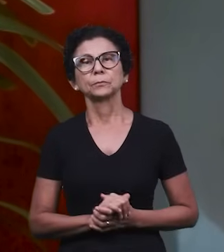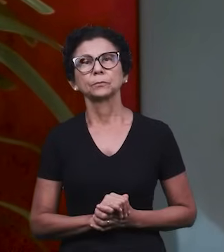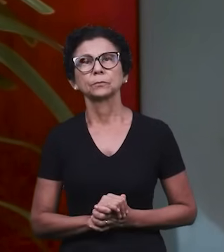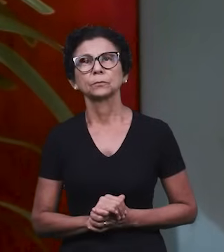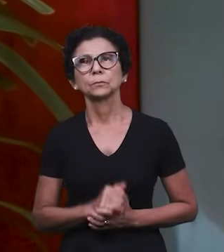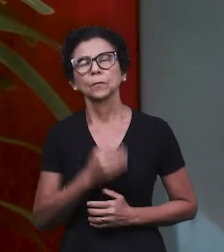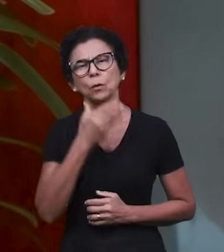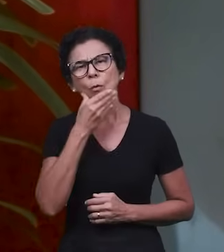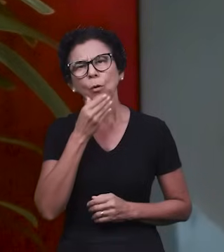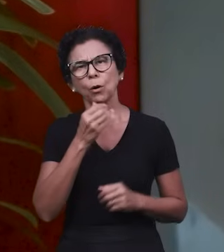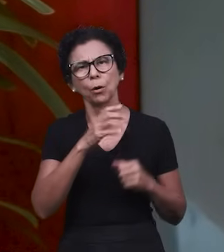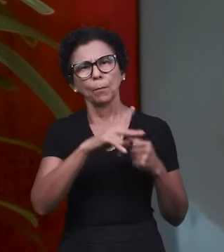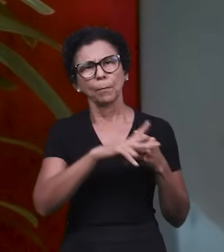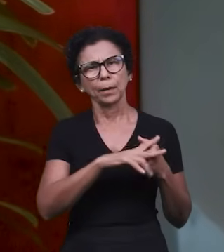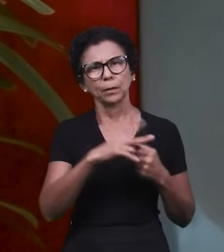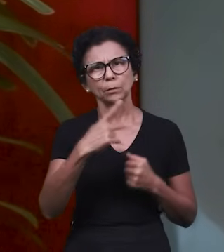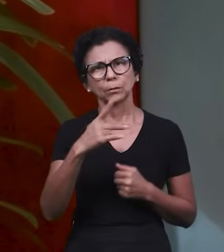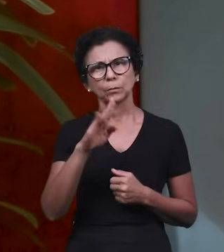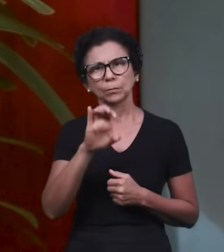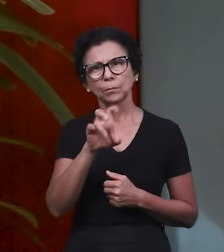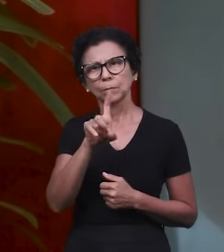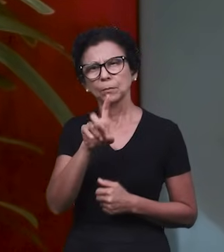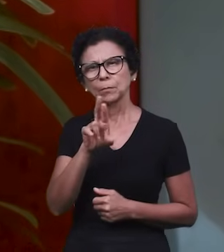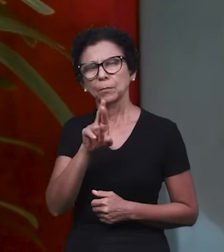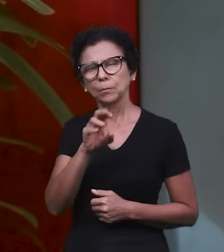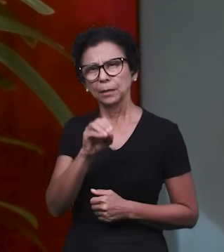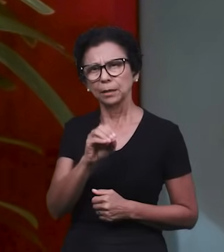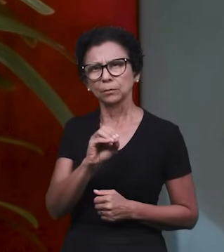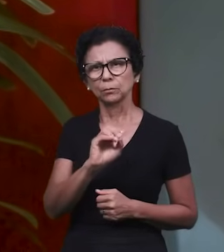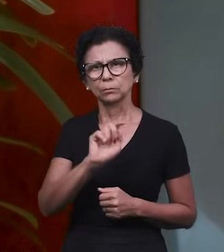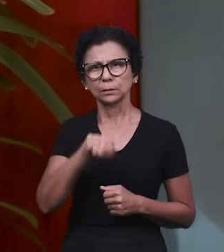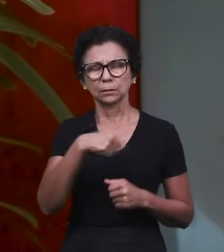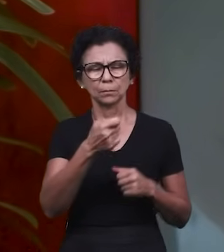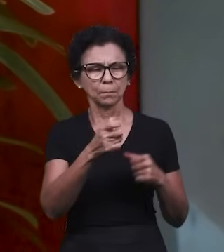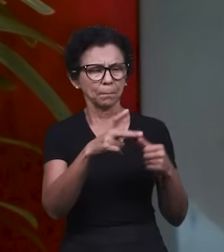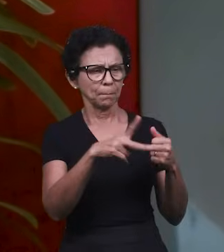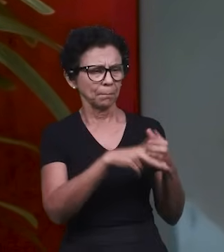um simples pescador, um homem